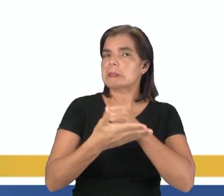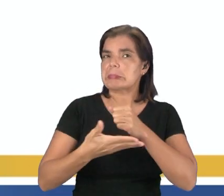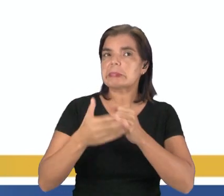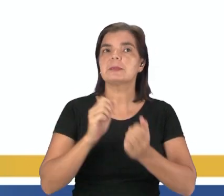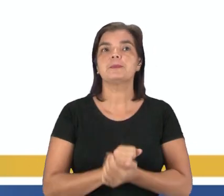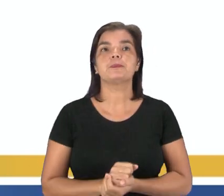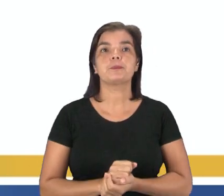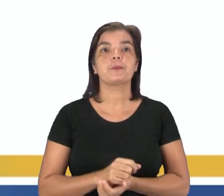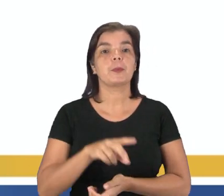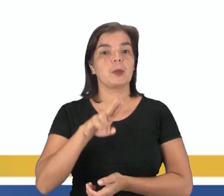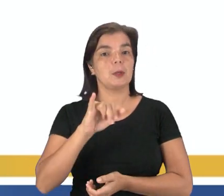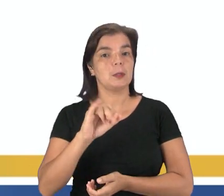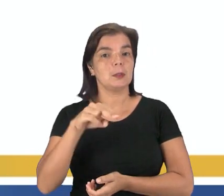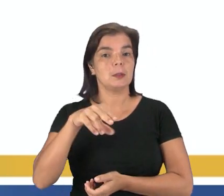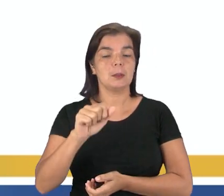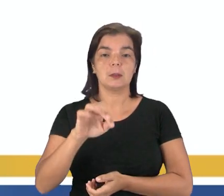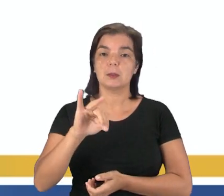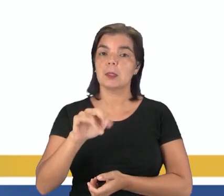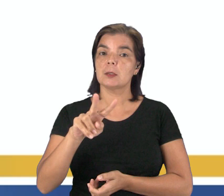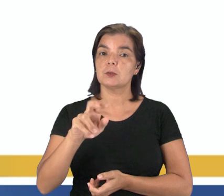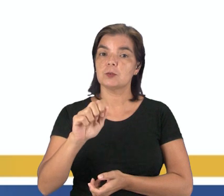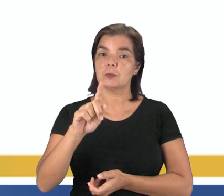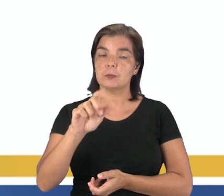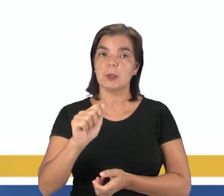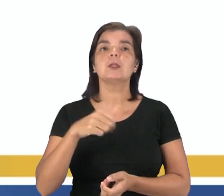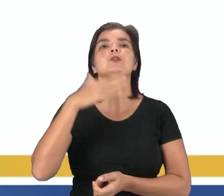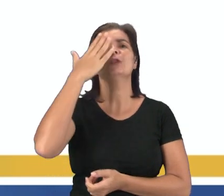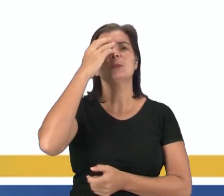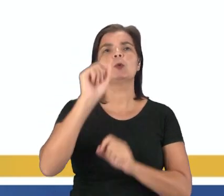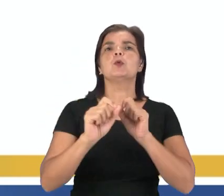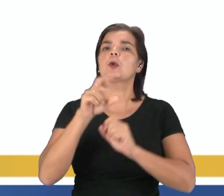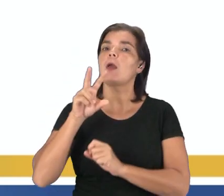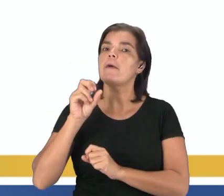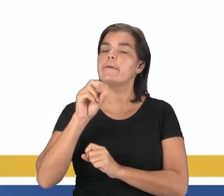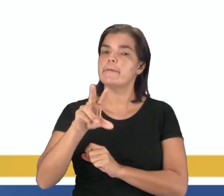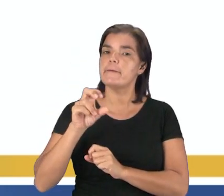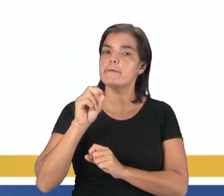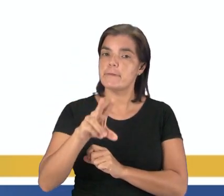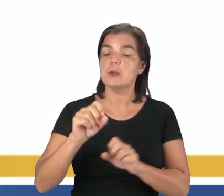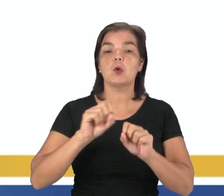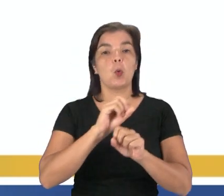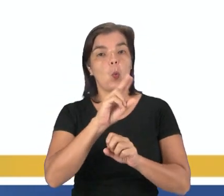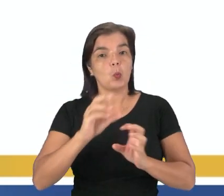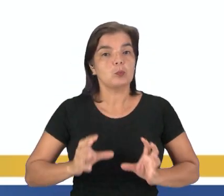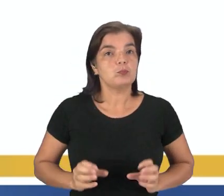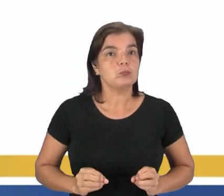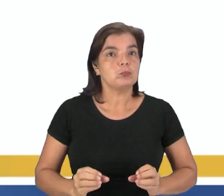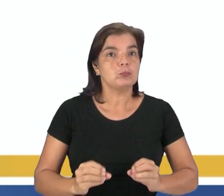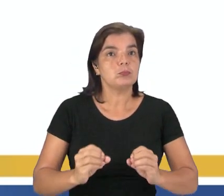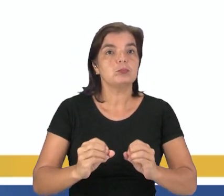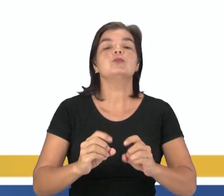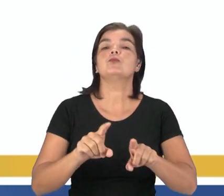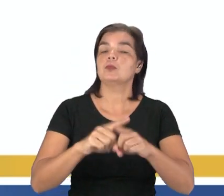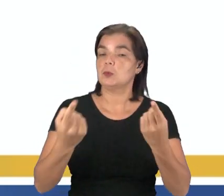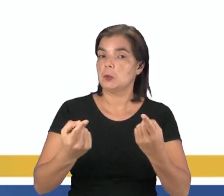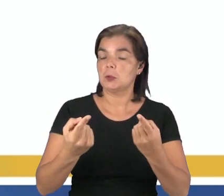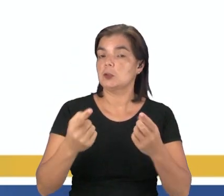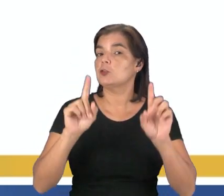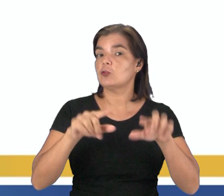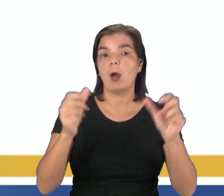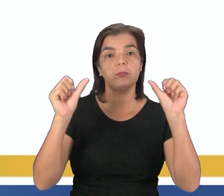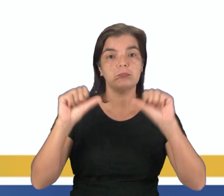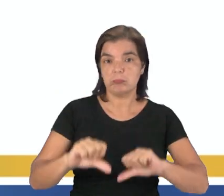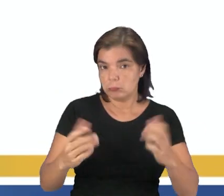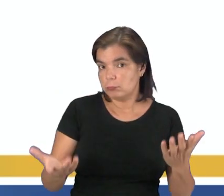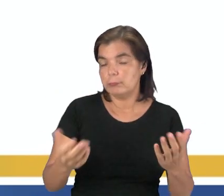baixa. Quando a gente fala de vacina inativada, já seria esse vírus ou essa bactéria de forma inativada. O nome já ajuda